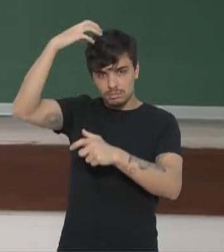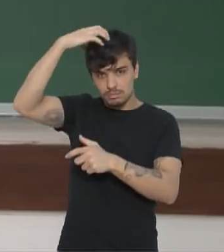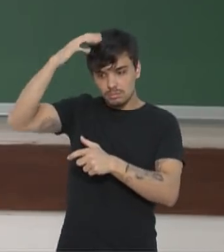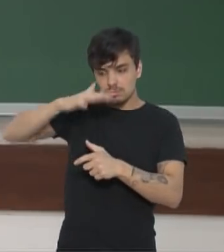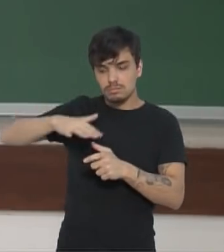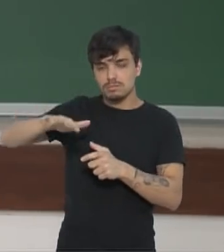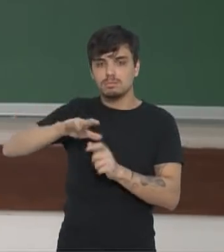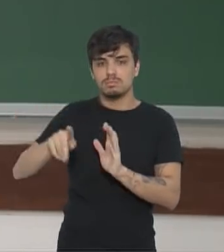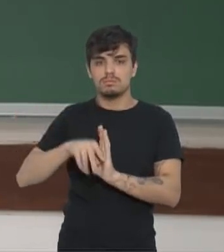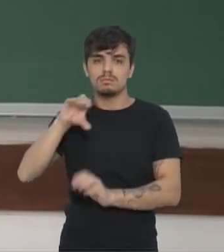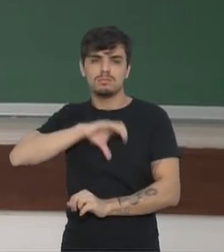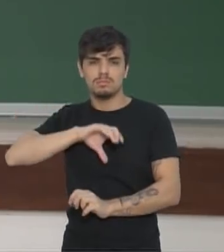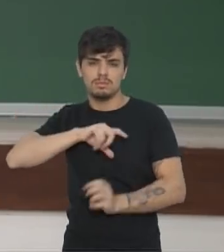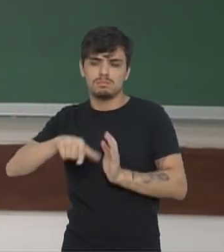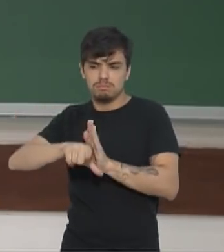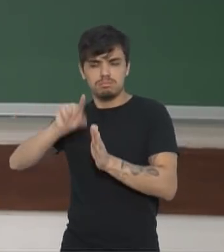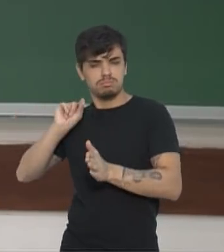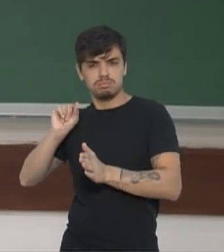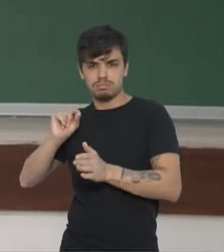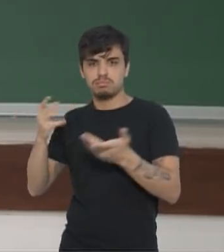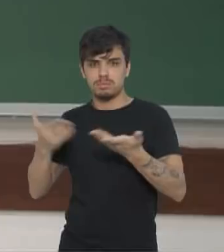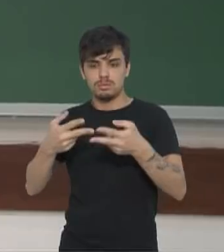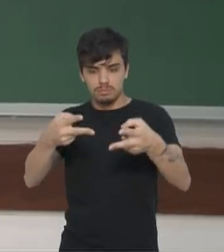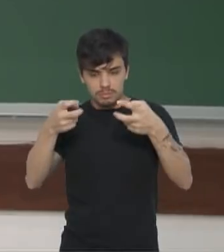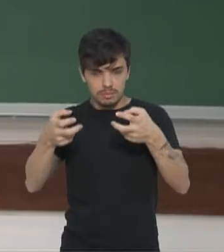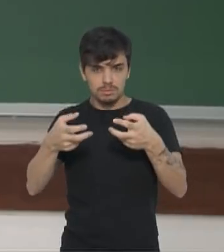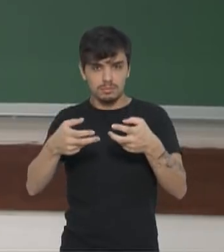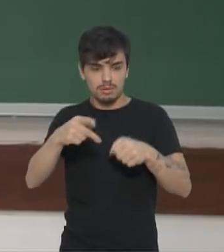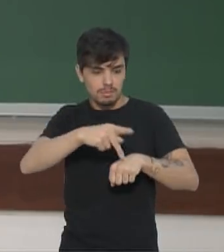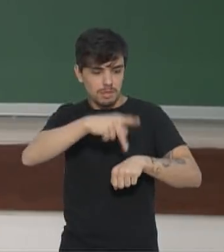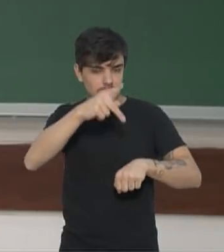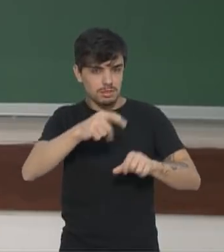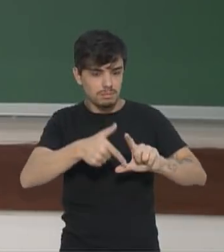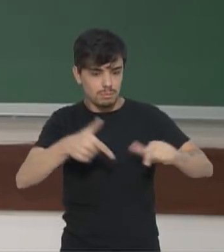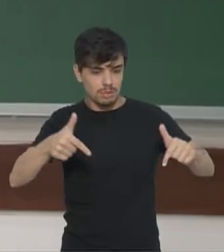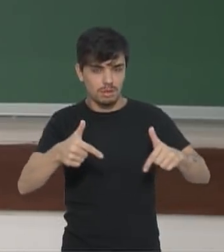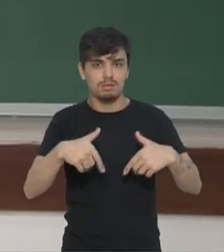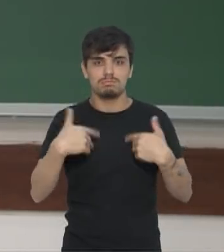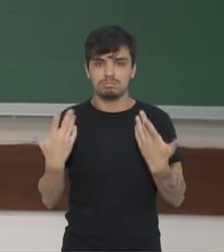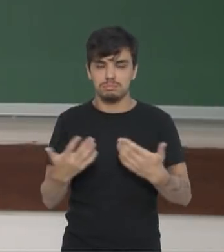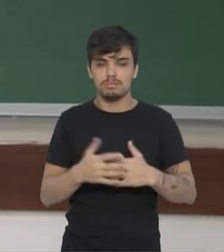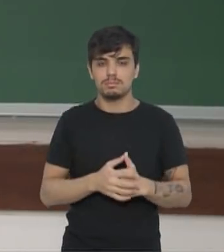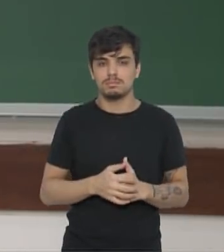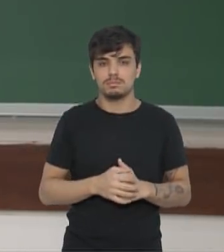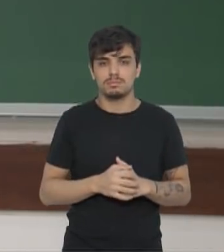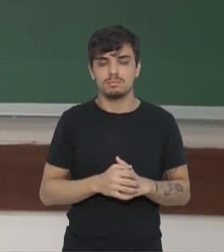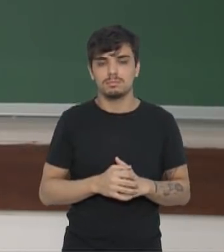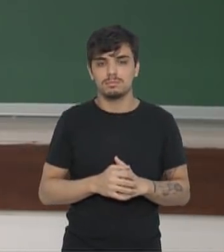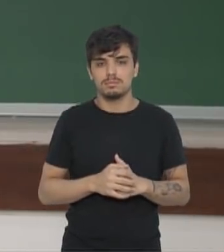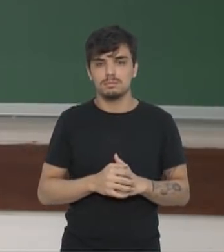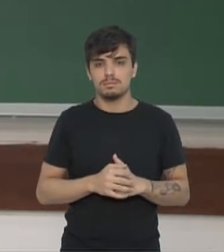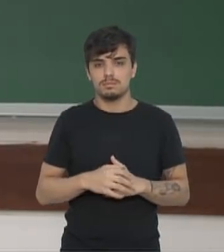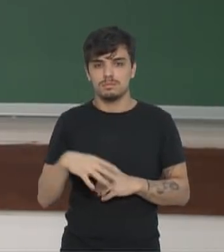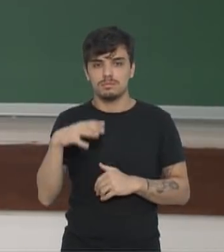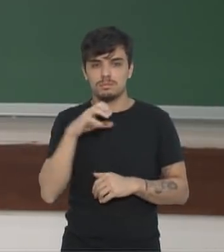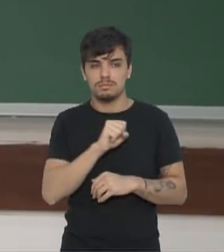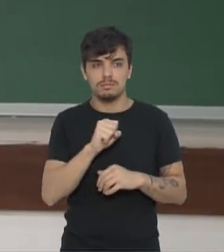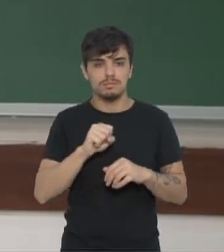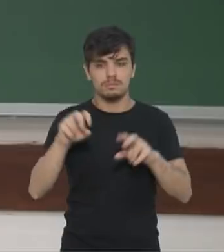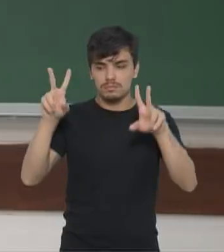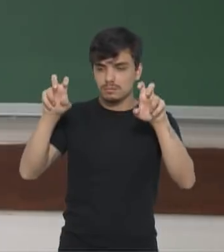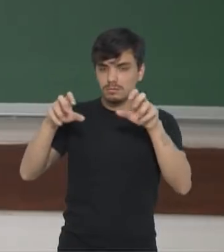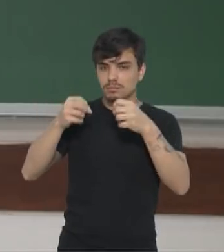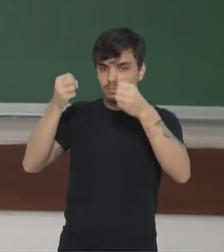vem muito antes dessa concepção nossa hoje de países modernos e tudo mais, né? Só para uma rápida fala aqui sobre